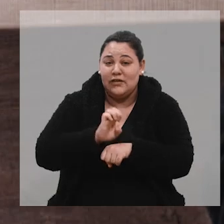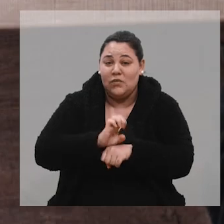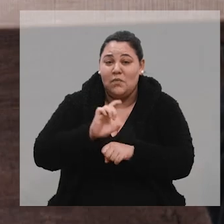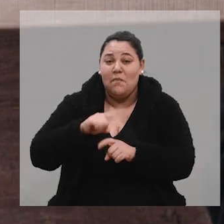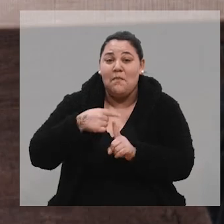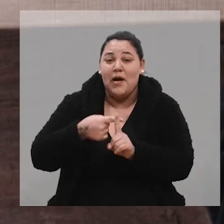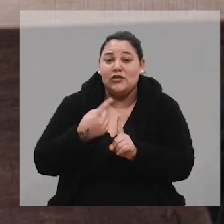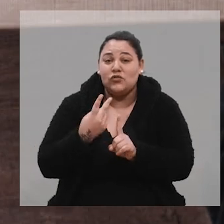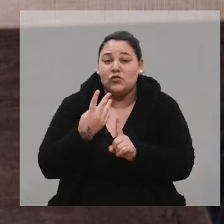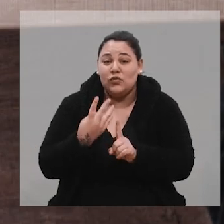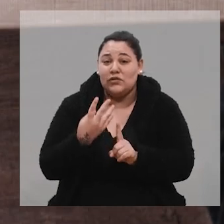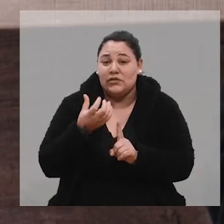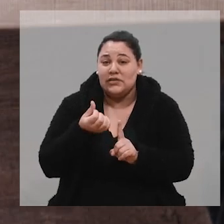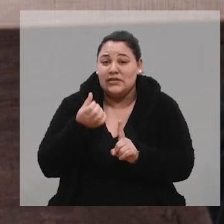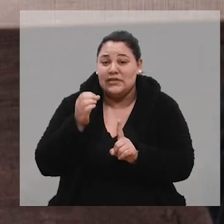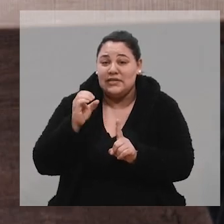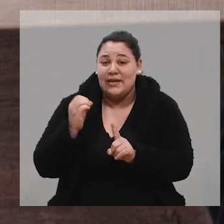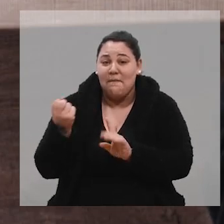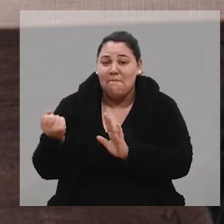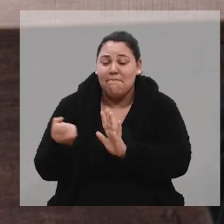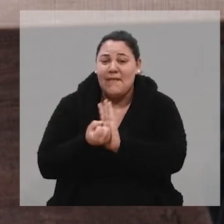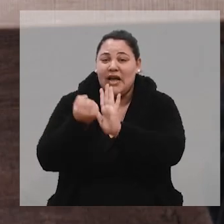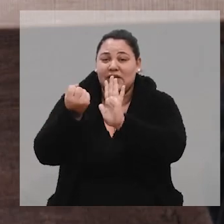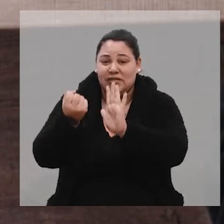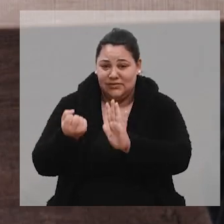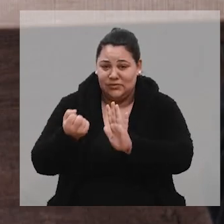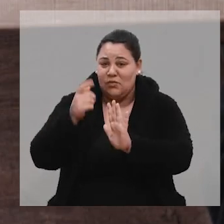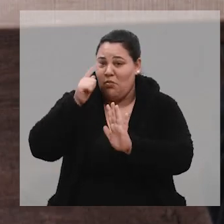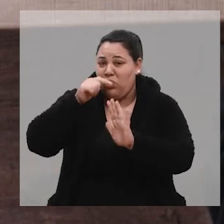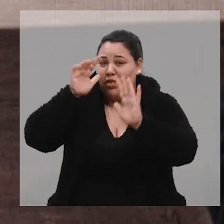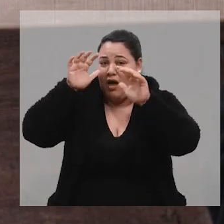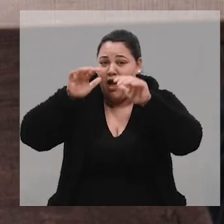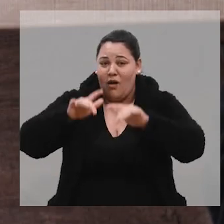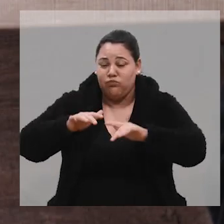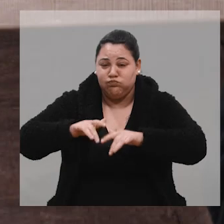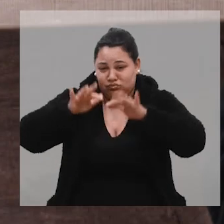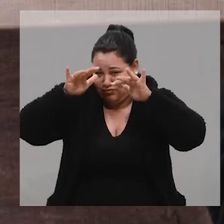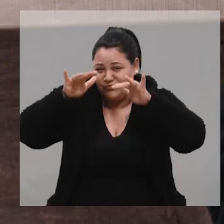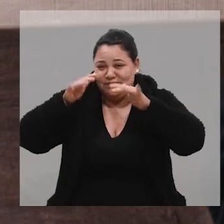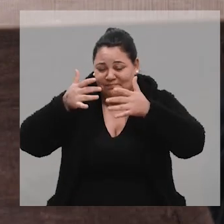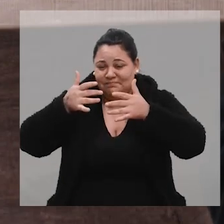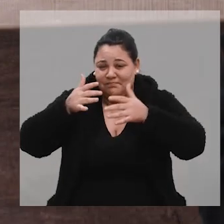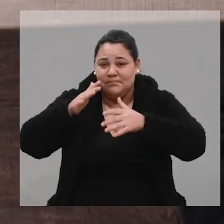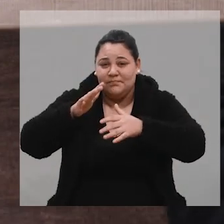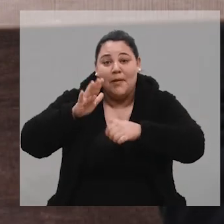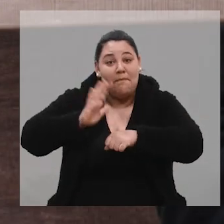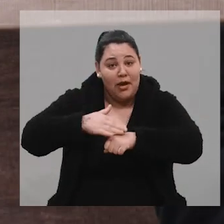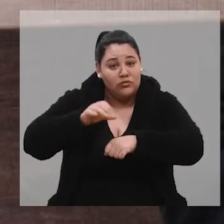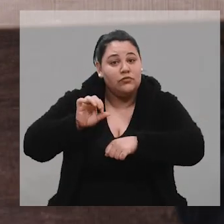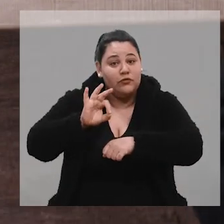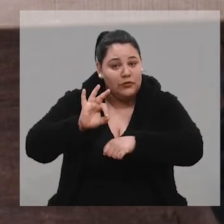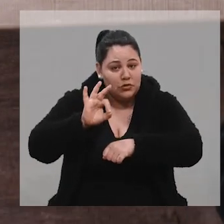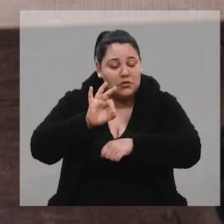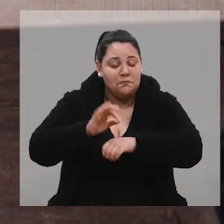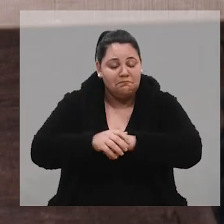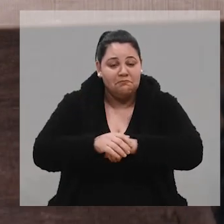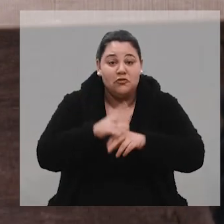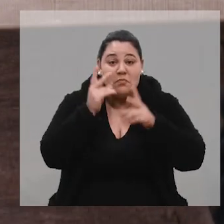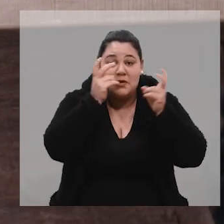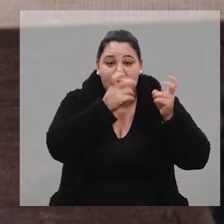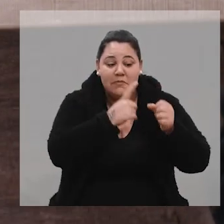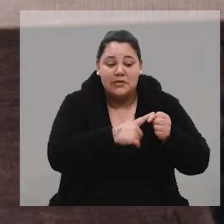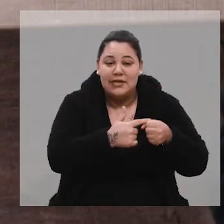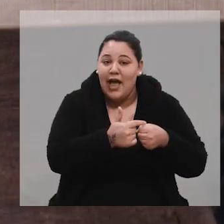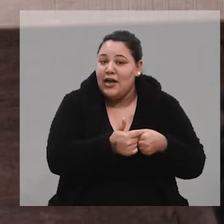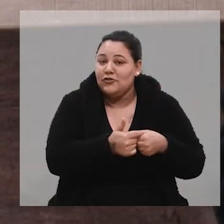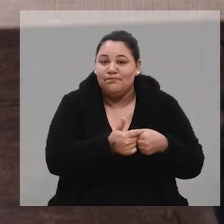de 460 municípios afetados pelas enchentes. Mais de 90%. Então a gente percebe aí cidades